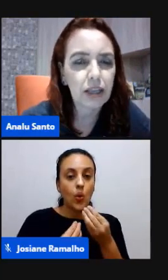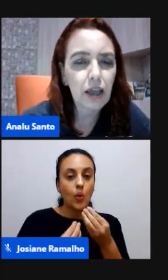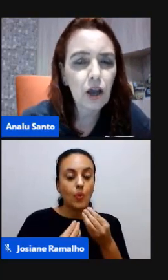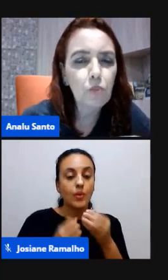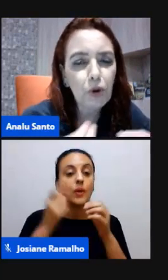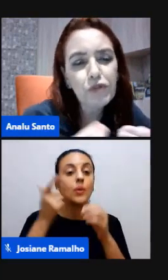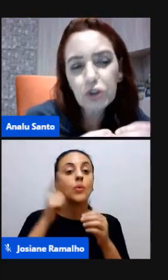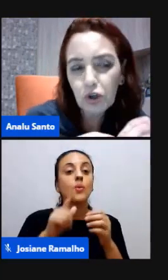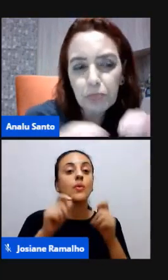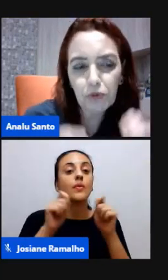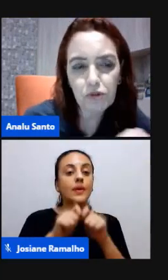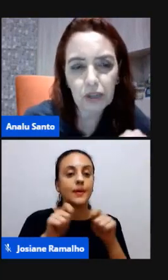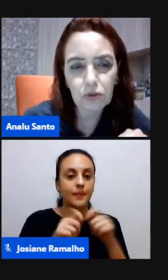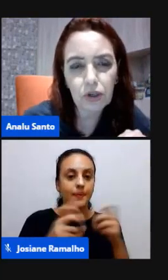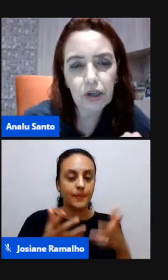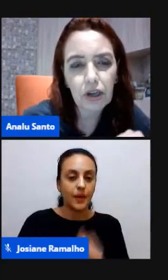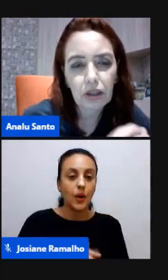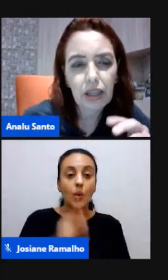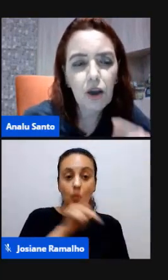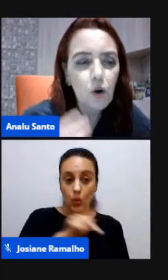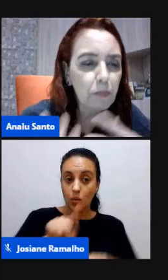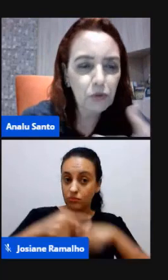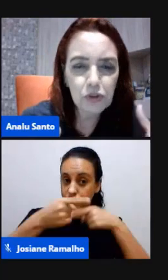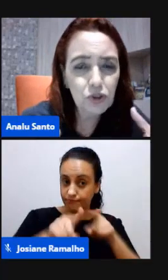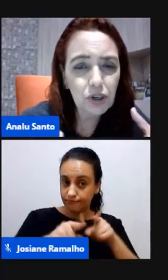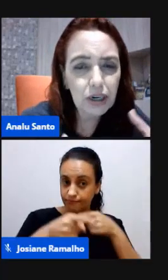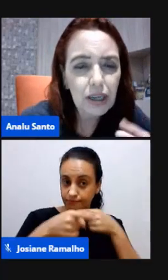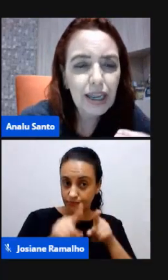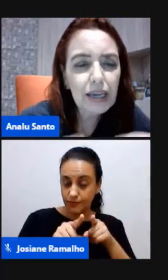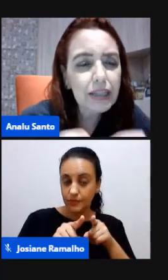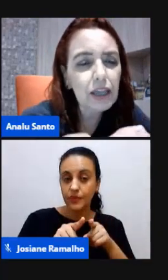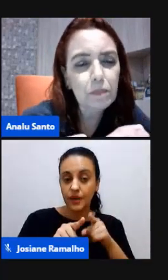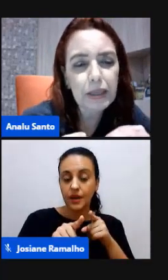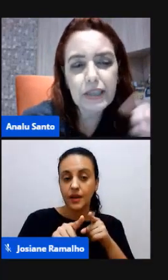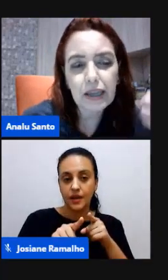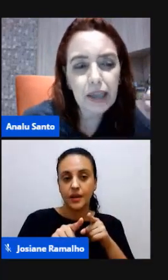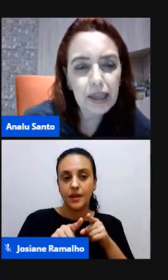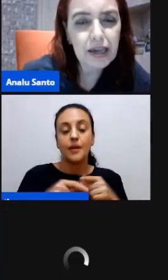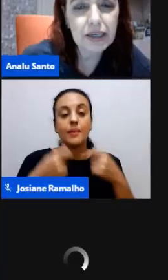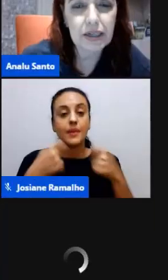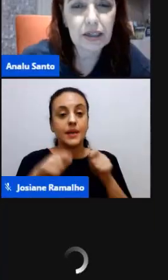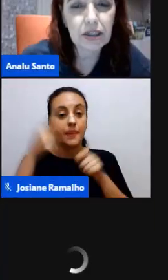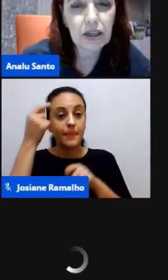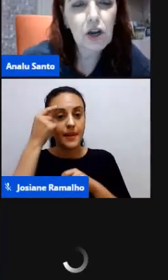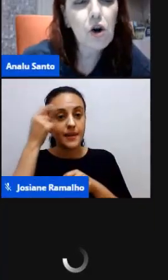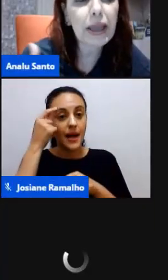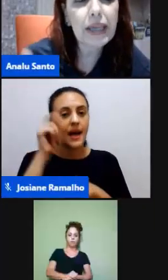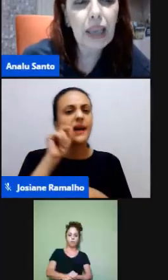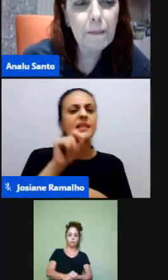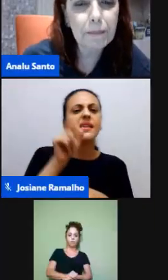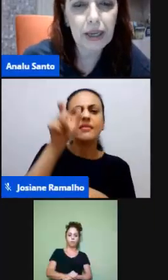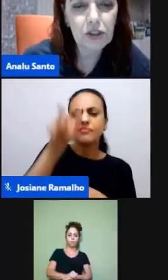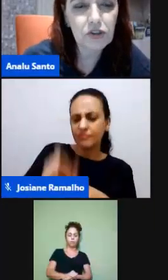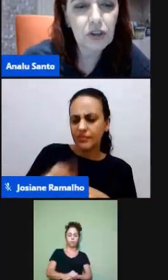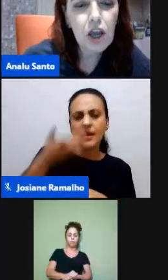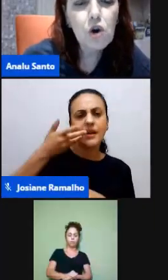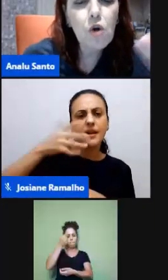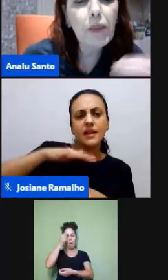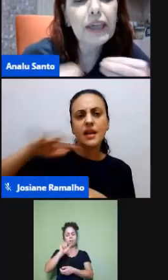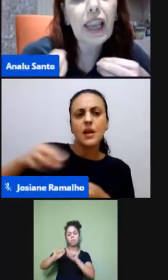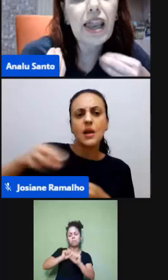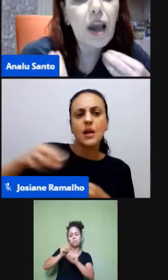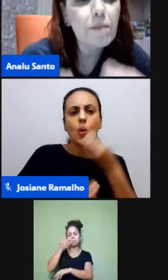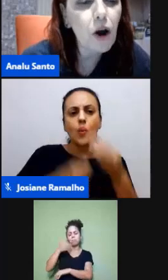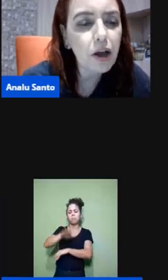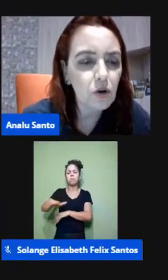isso? Né? O professor provocador, né, ou a professora, ele tem que pensar quem é a criança, como é que ela aprende,